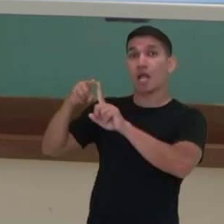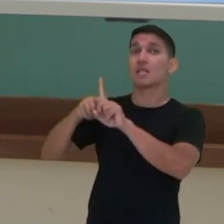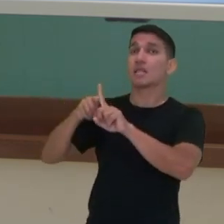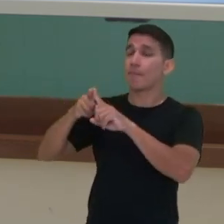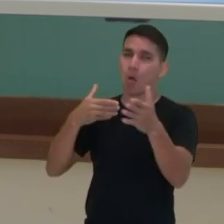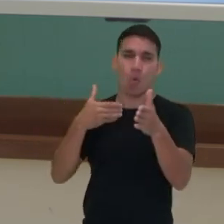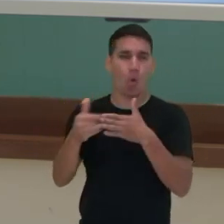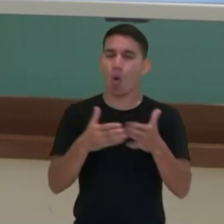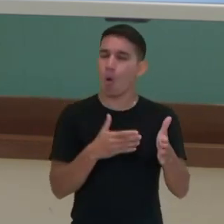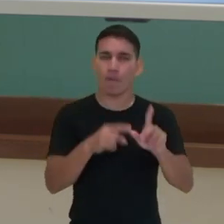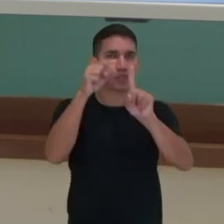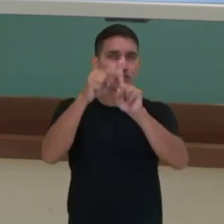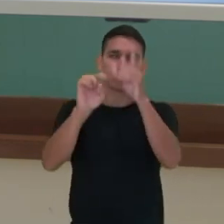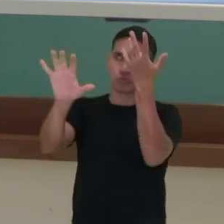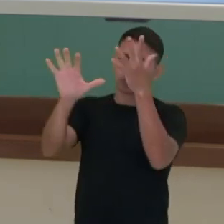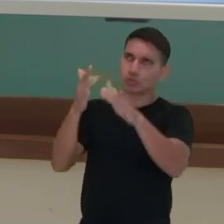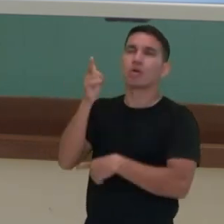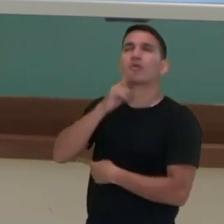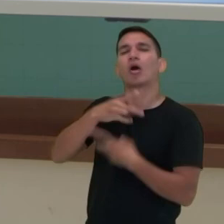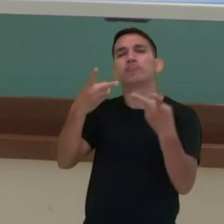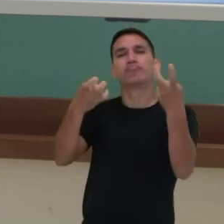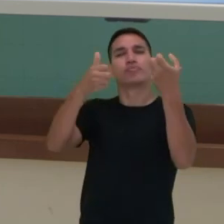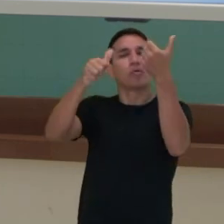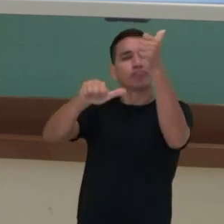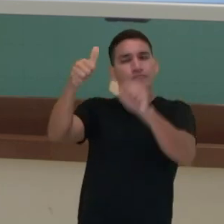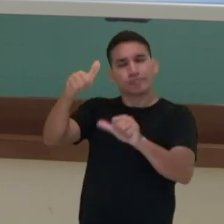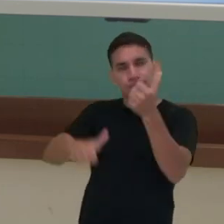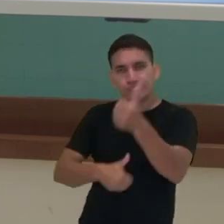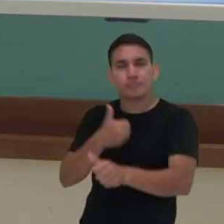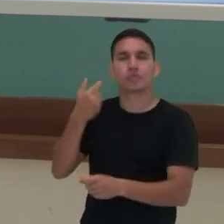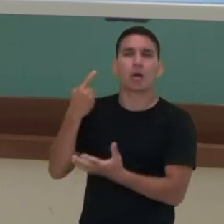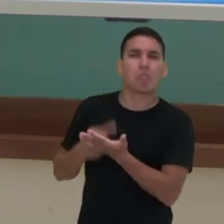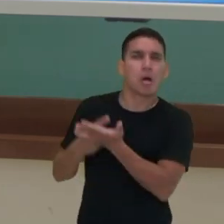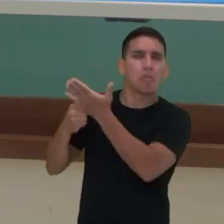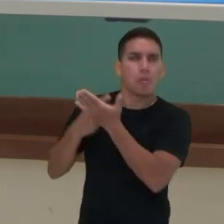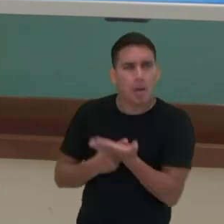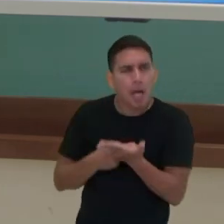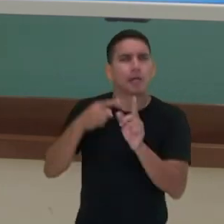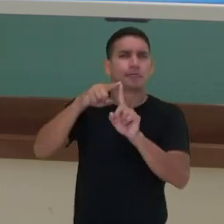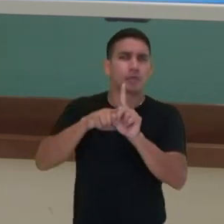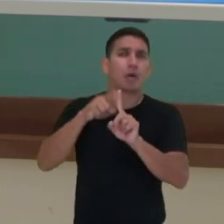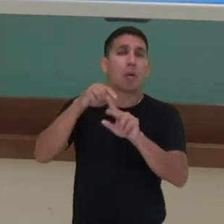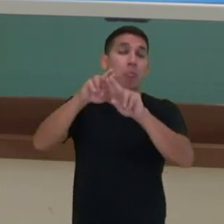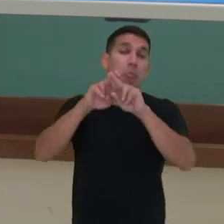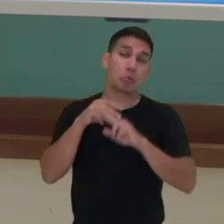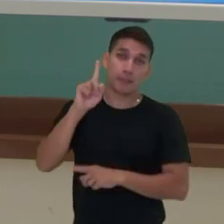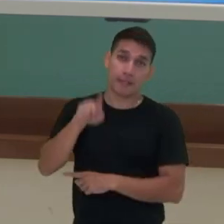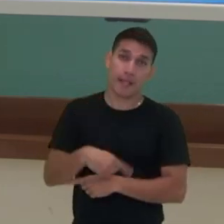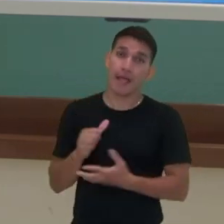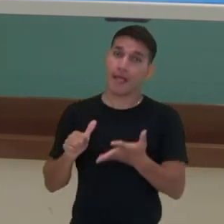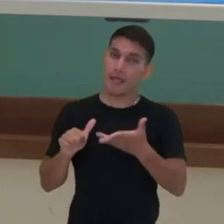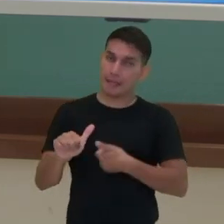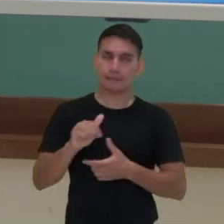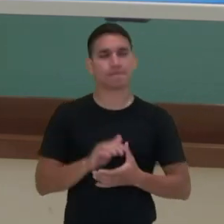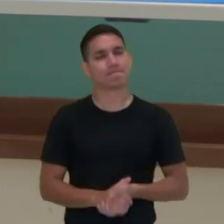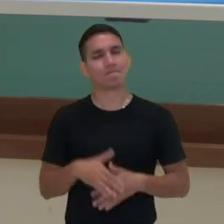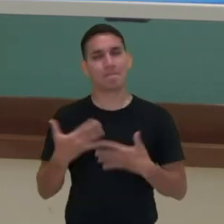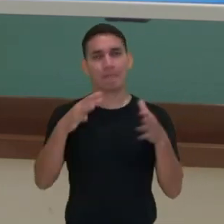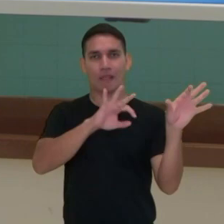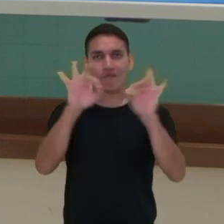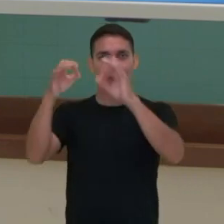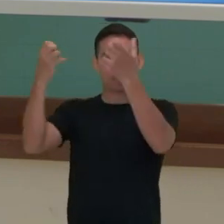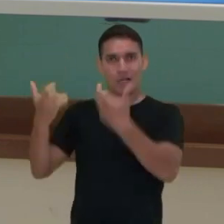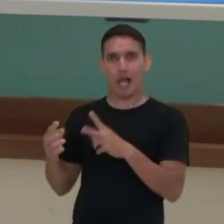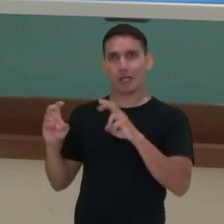em qualquer tipo climático eu consigo medir, por exemplo, a temperatura, por isso ela é chamada de elemento. Nesse vídeo